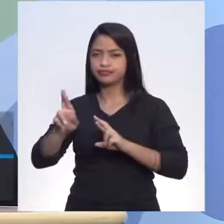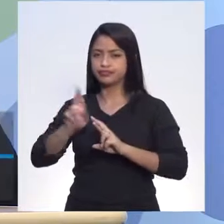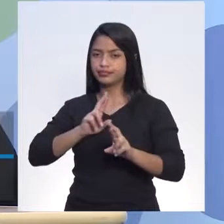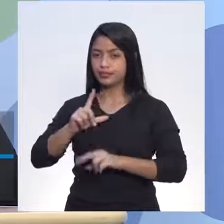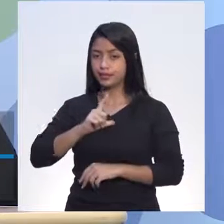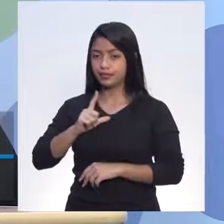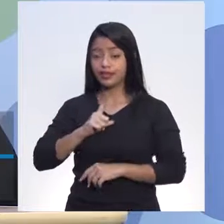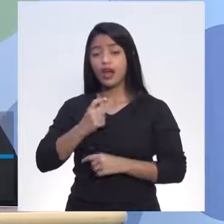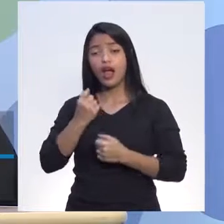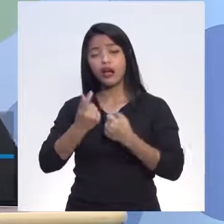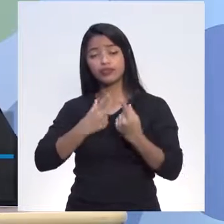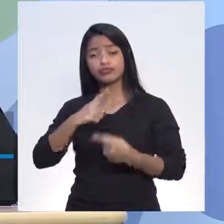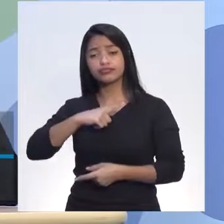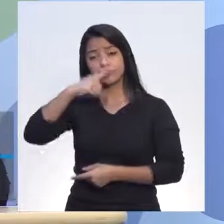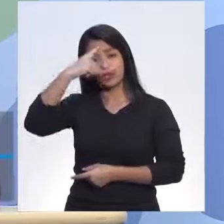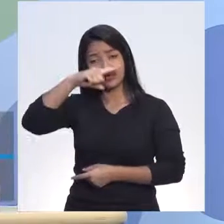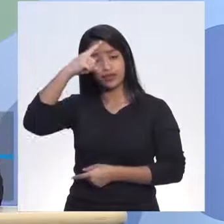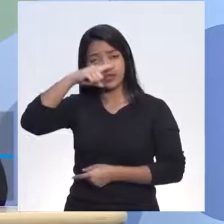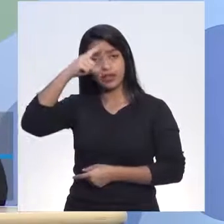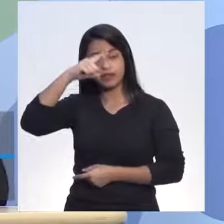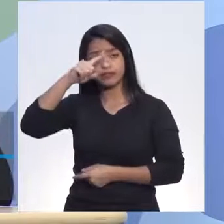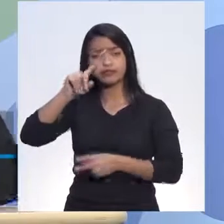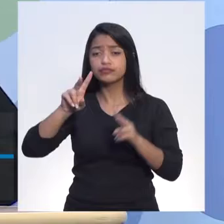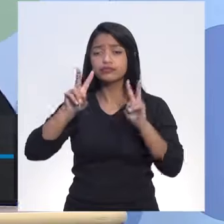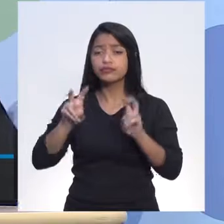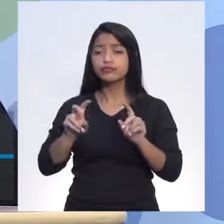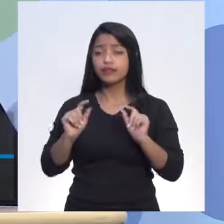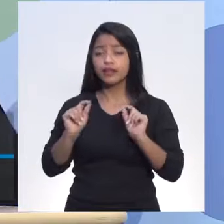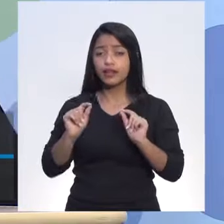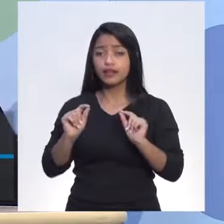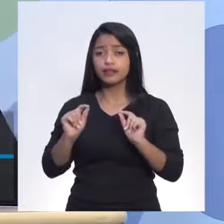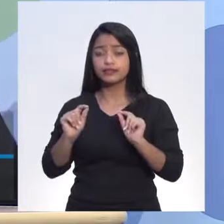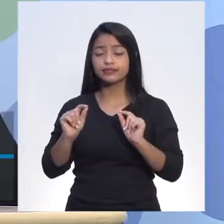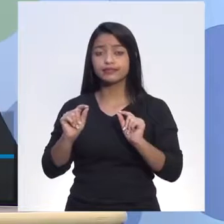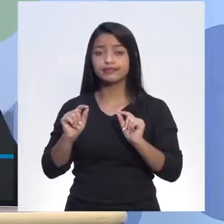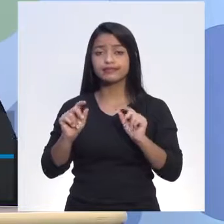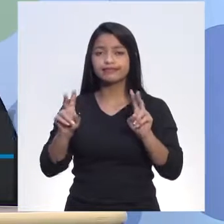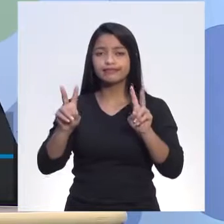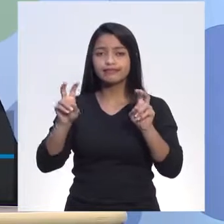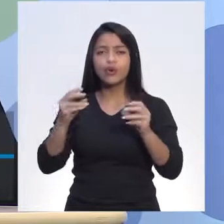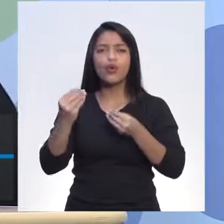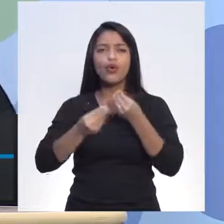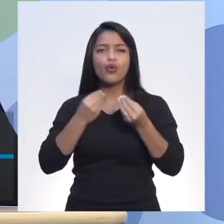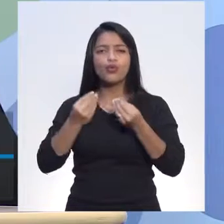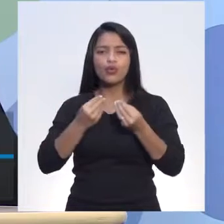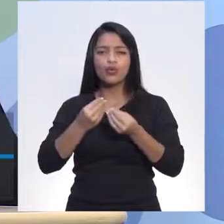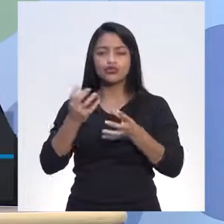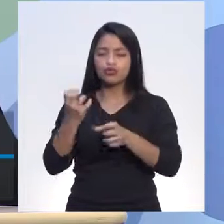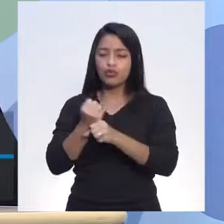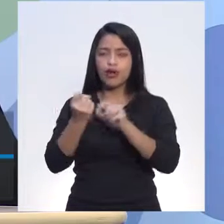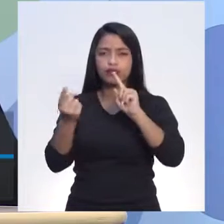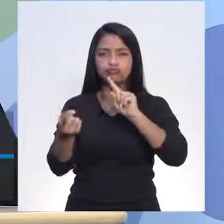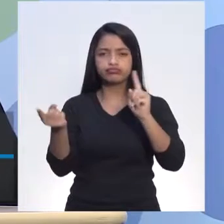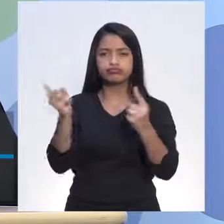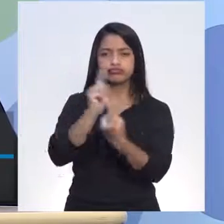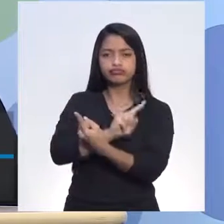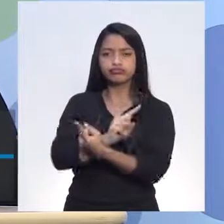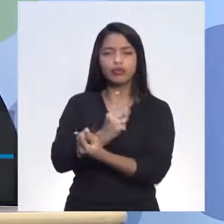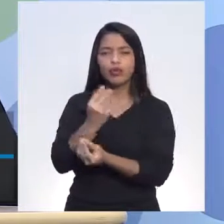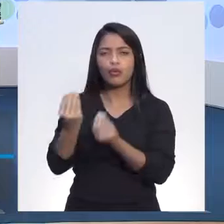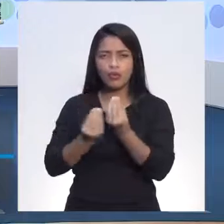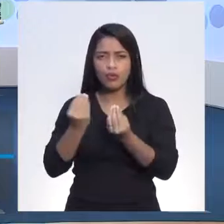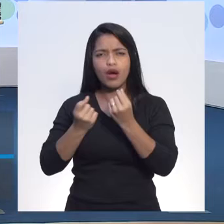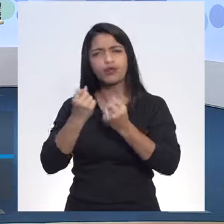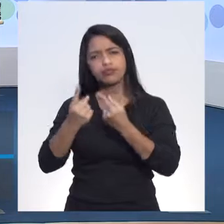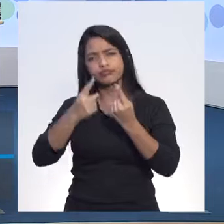Algumas dúvidas em relação a ainda a ideia da inversão, viu, Jonas? E